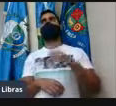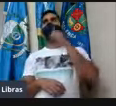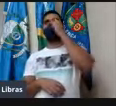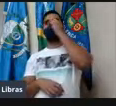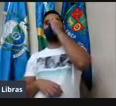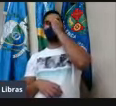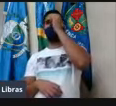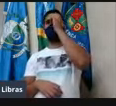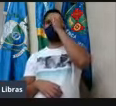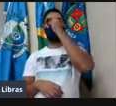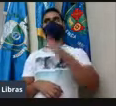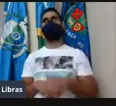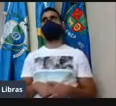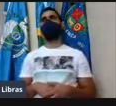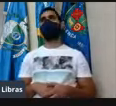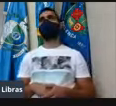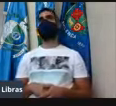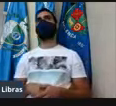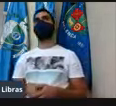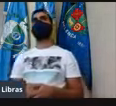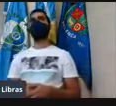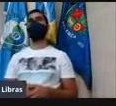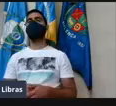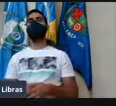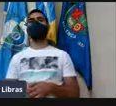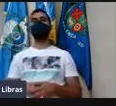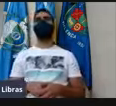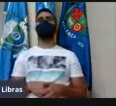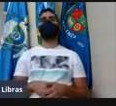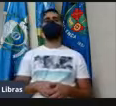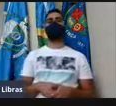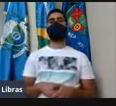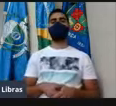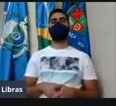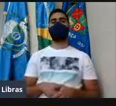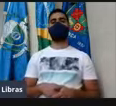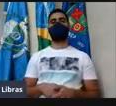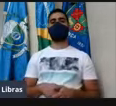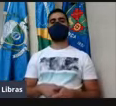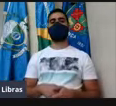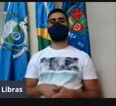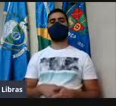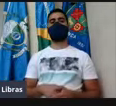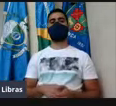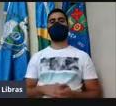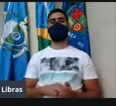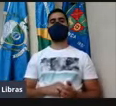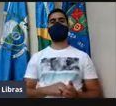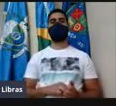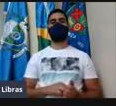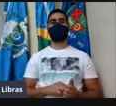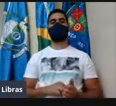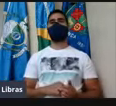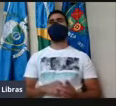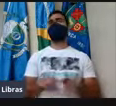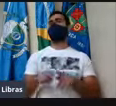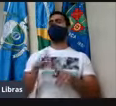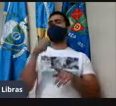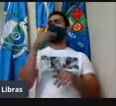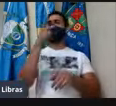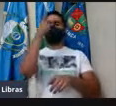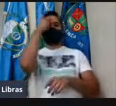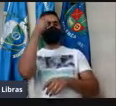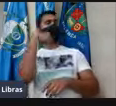E com toda a competência que vocês têm lá e principalmente da sua pessoa, que